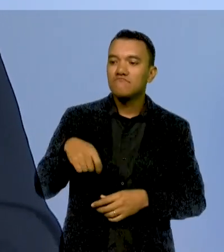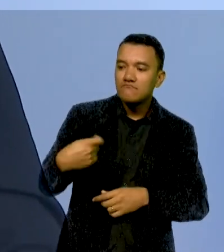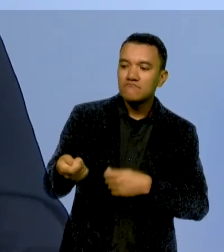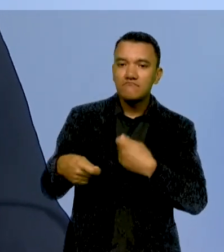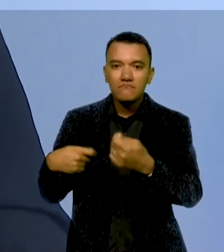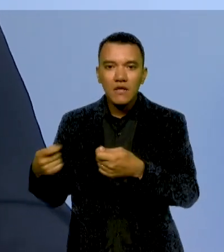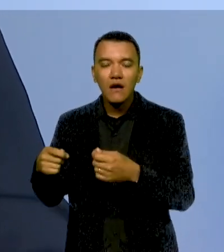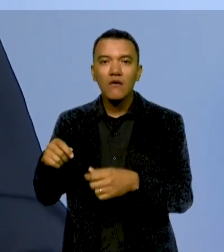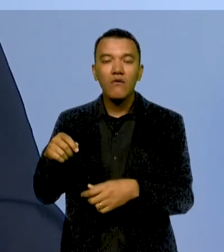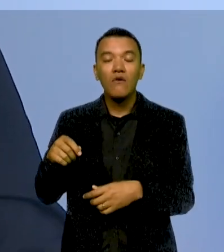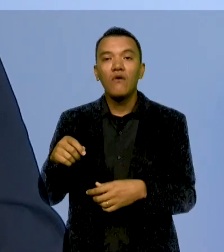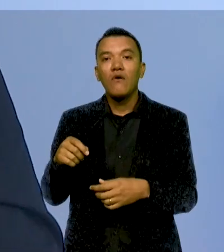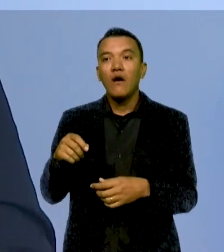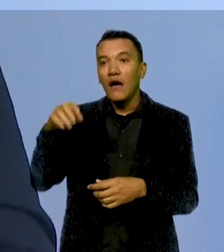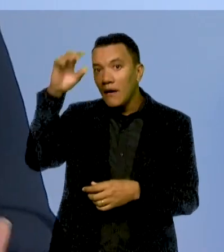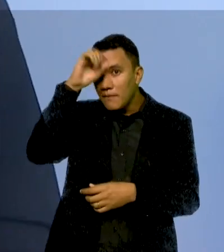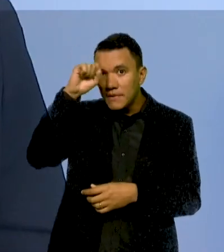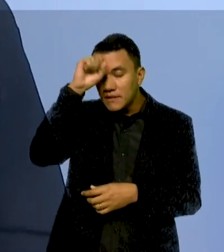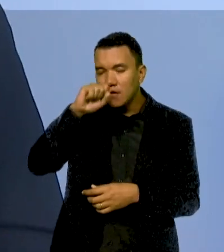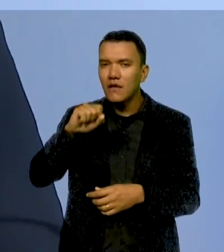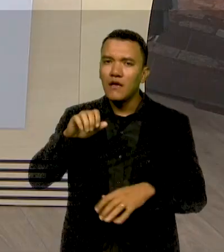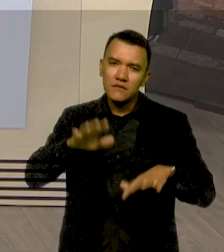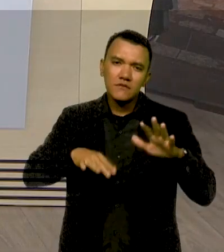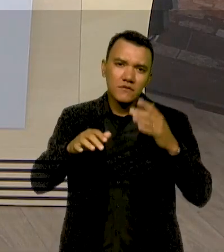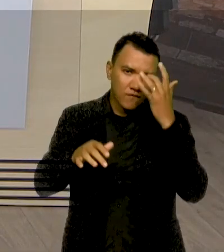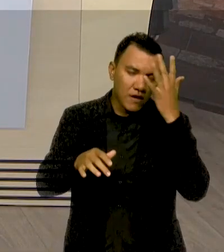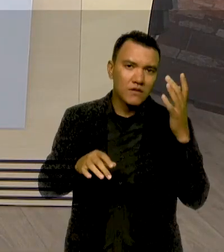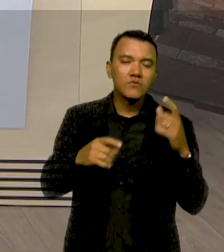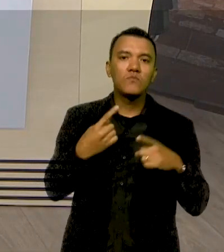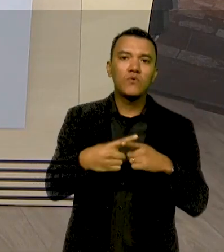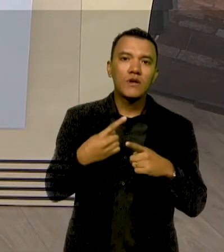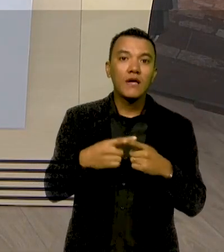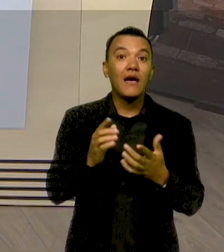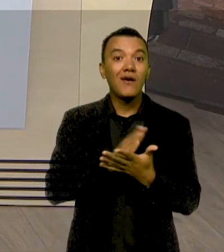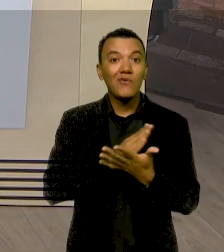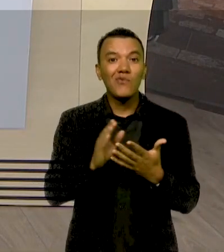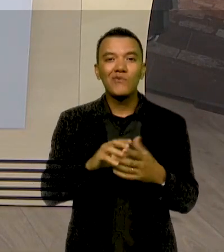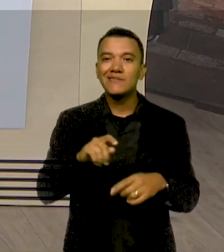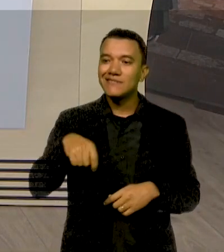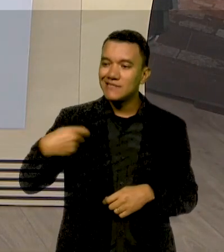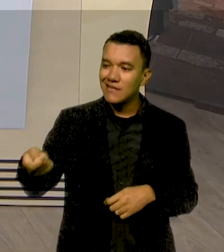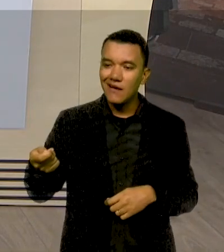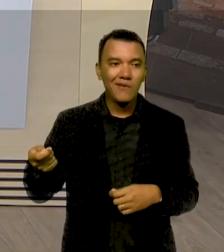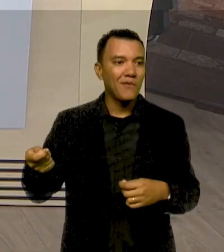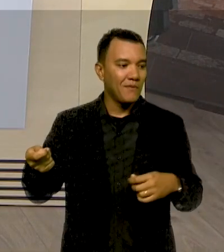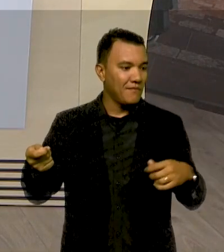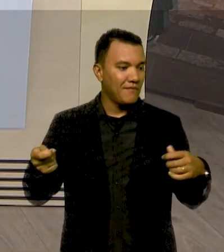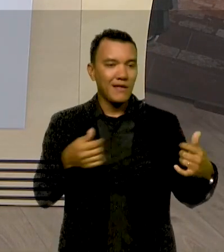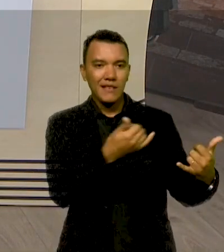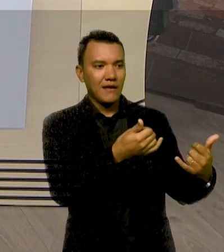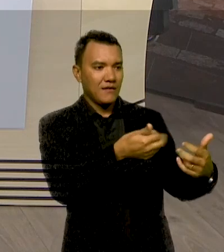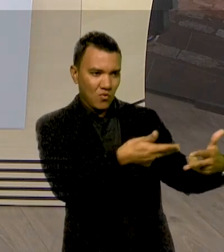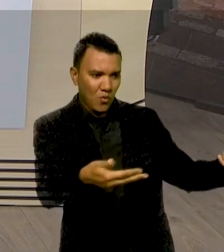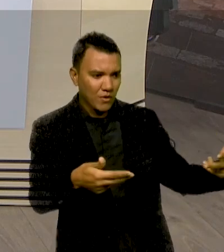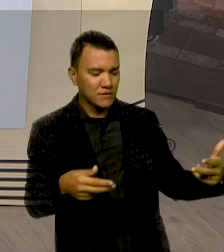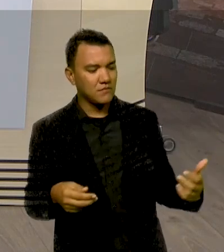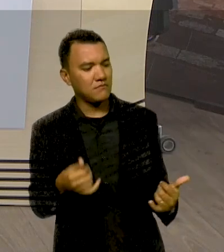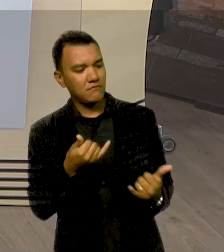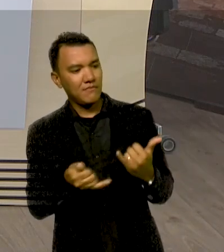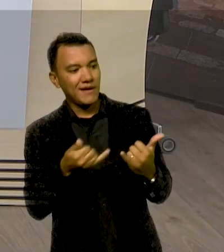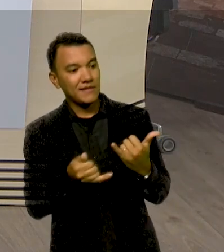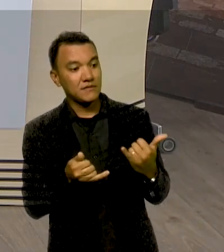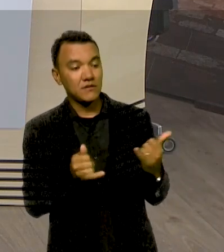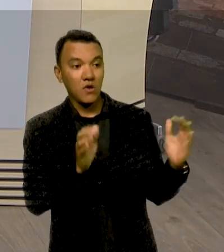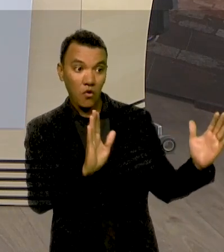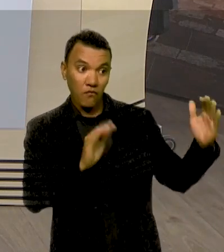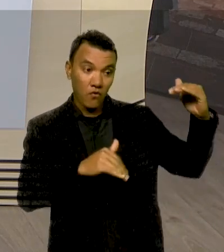ouvintes que nunca ouviram falar de língua de sinais e que não sabem o que é, porque há essa quantidade de sinais que são muito semelhantes à nossa realidade. É importante